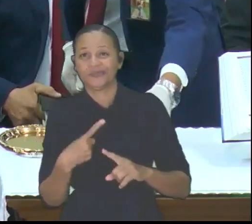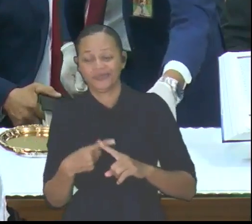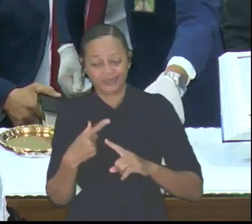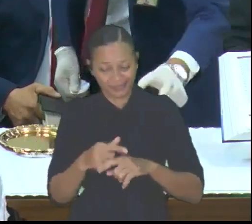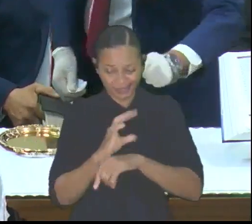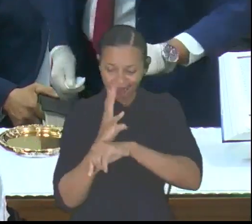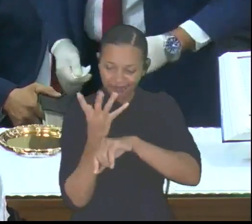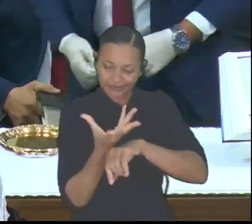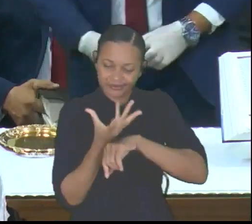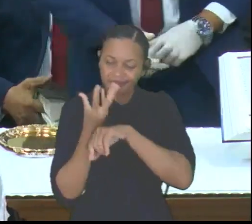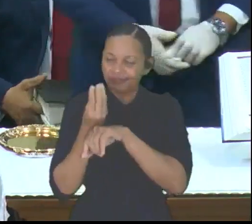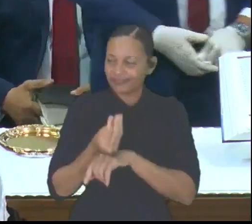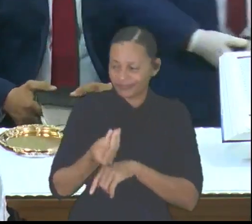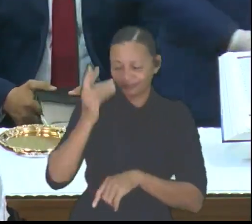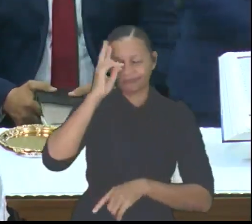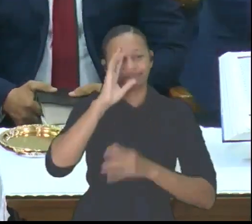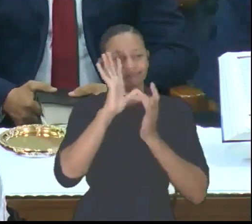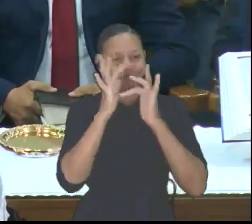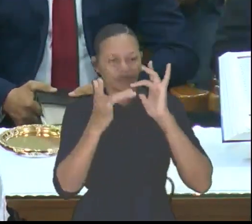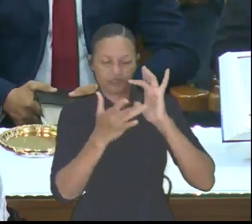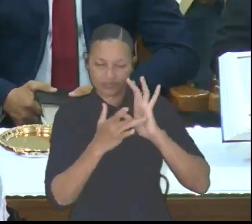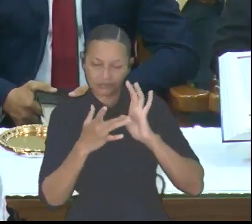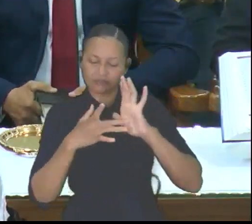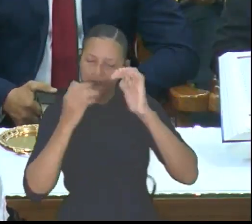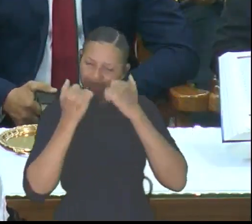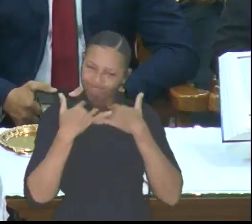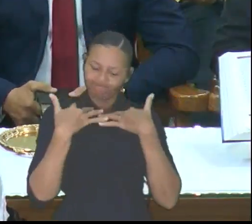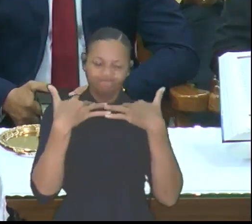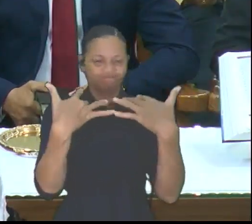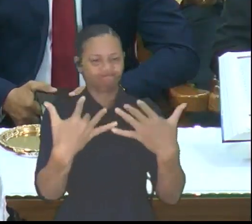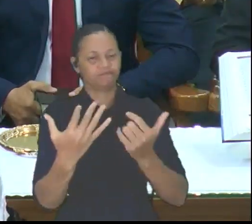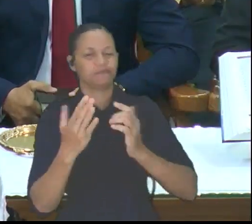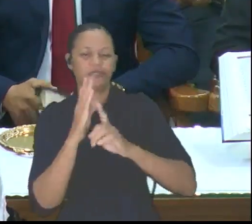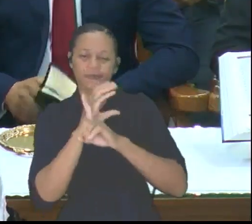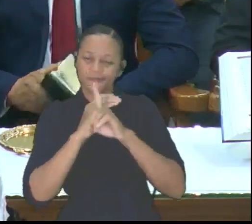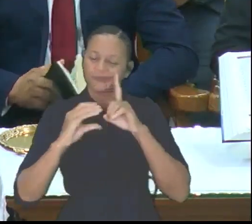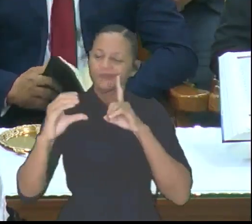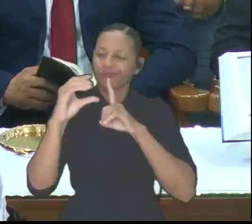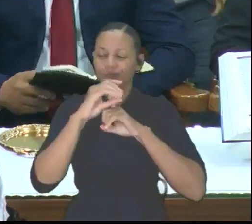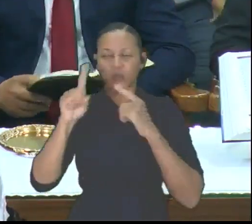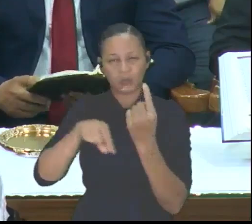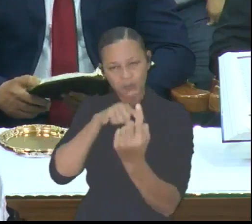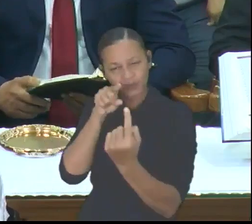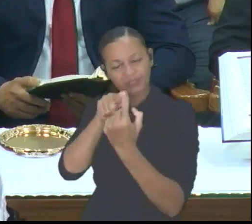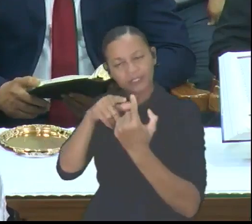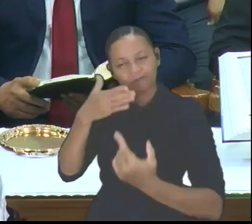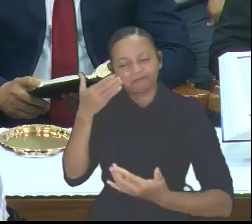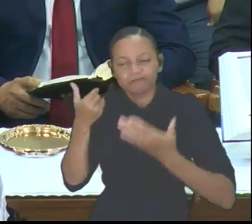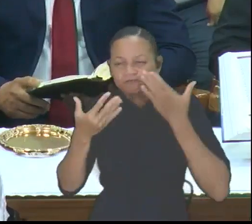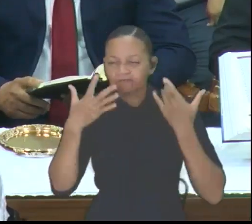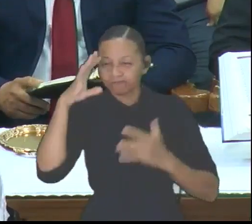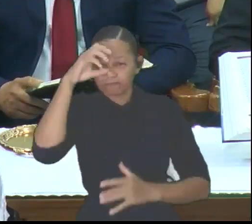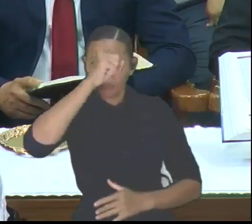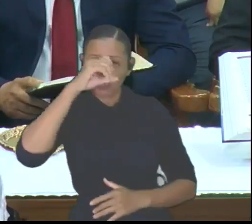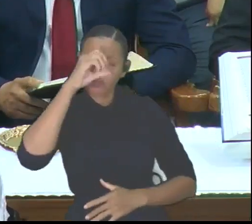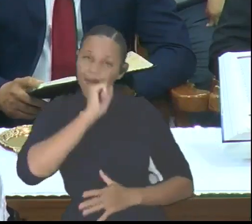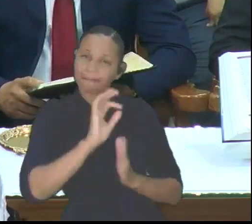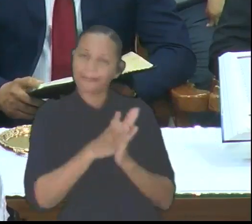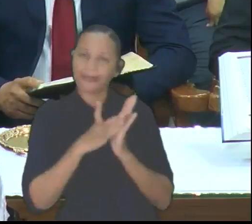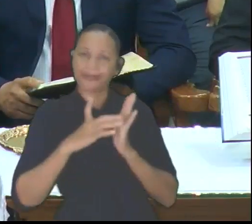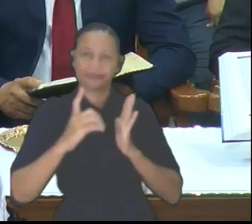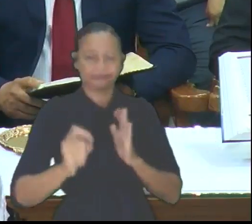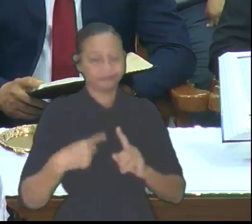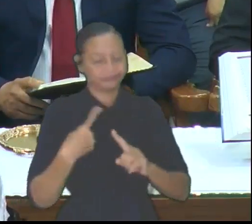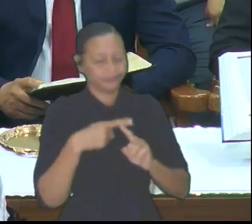Jesus jamais se reúne em vão. O texto que nós lemos, tentarei ser bem rápido,